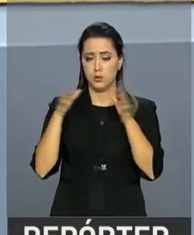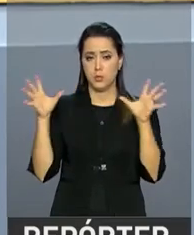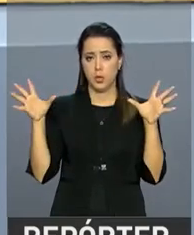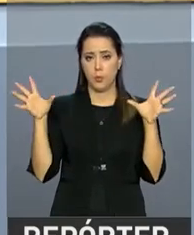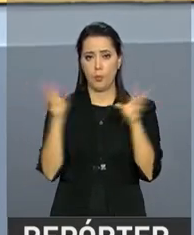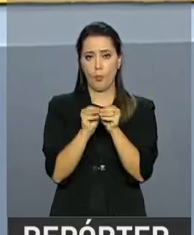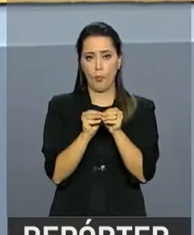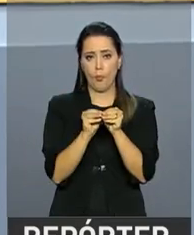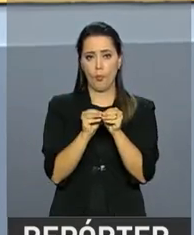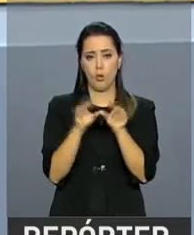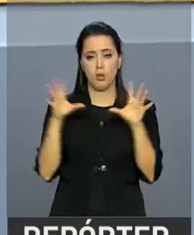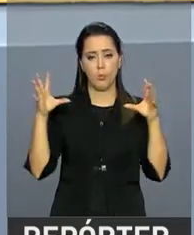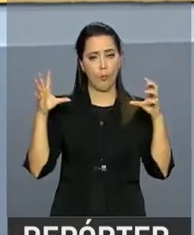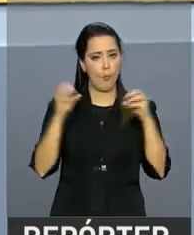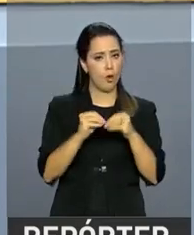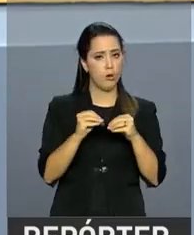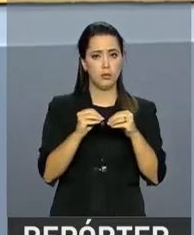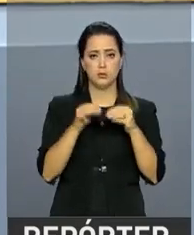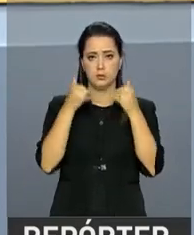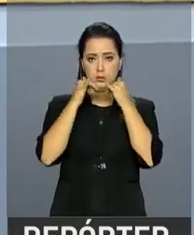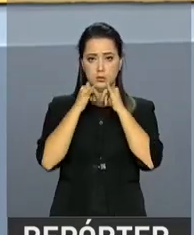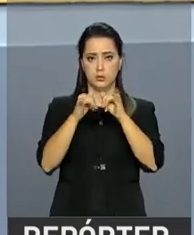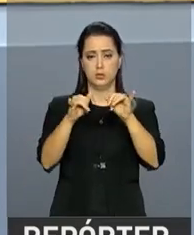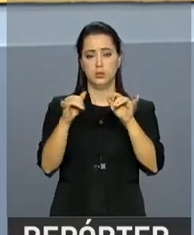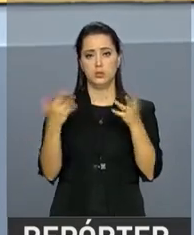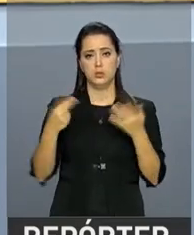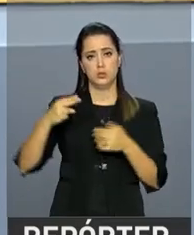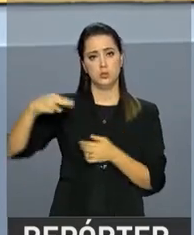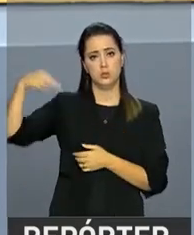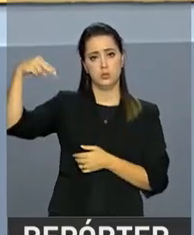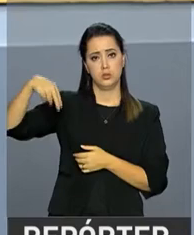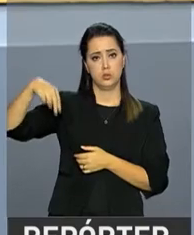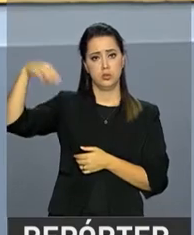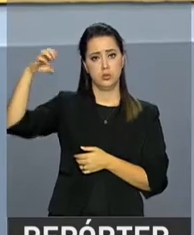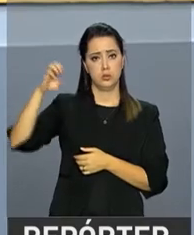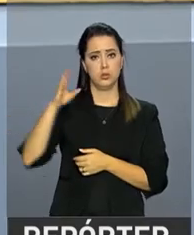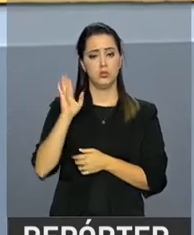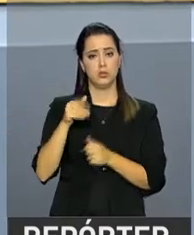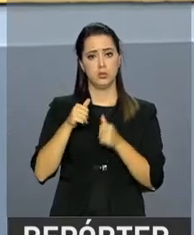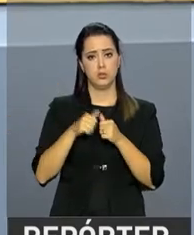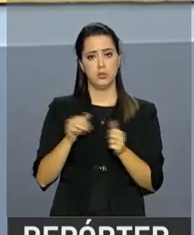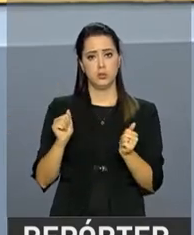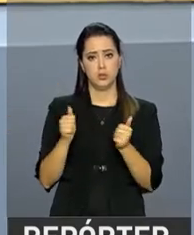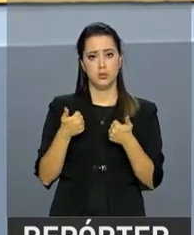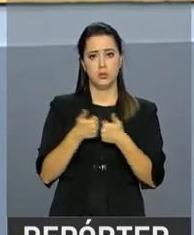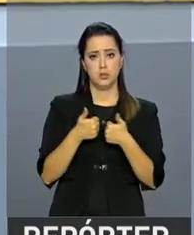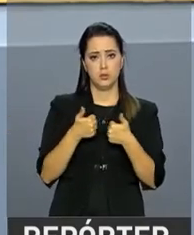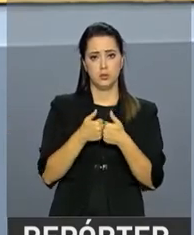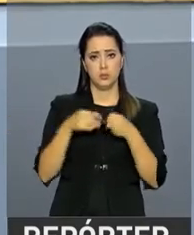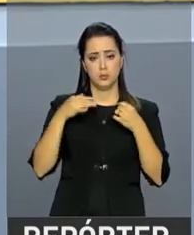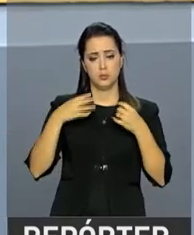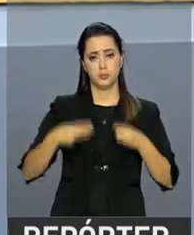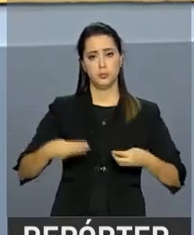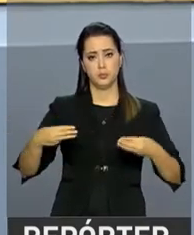nordeste padilha disse que o desligamento já está sendo acompanhado pelo ministério de minas e energia